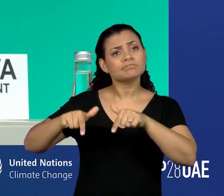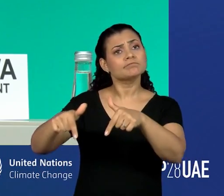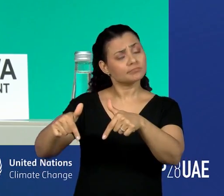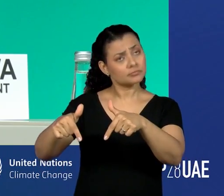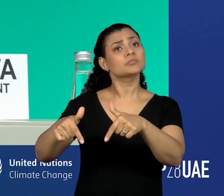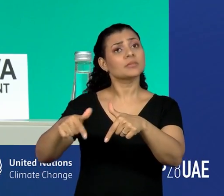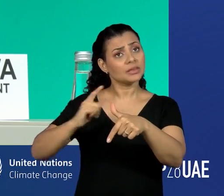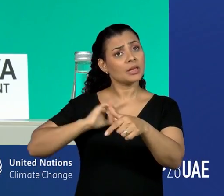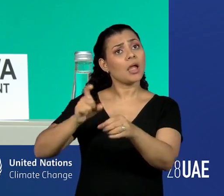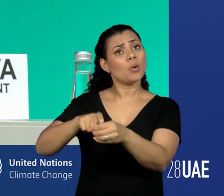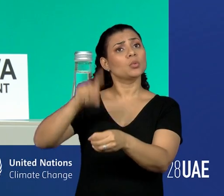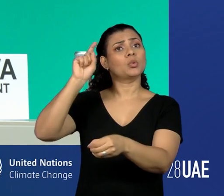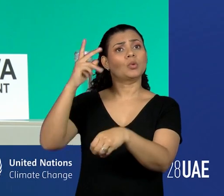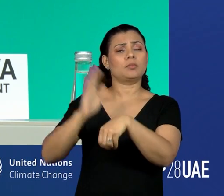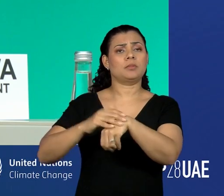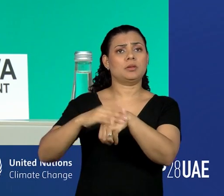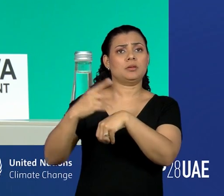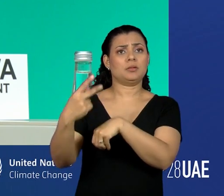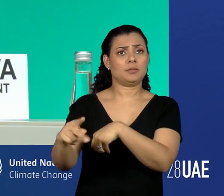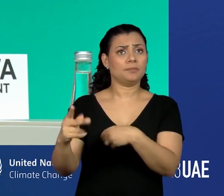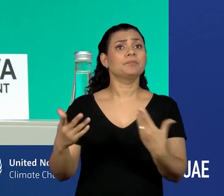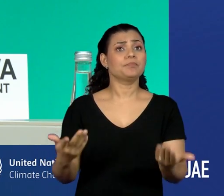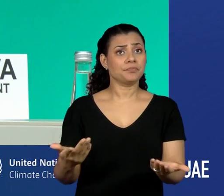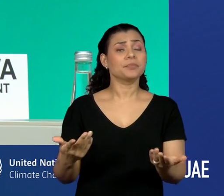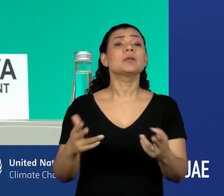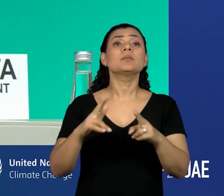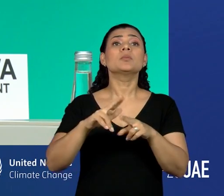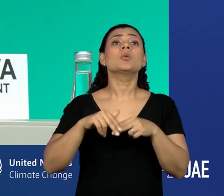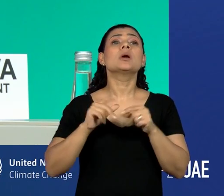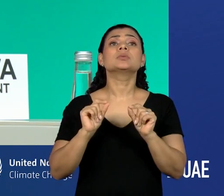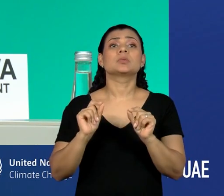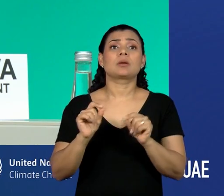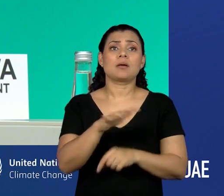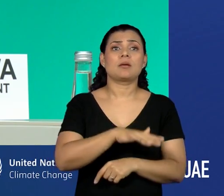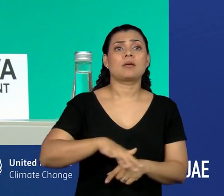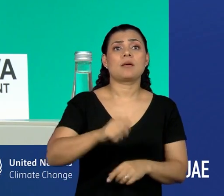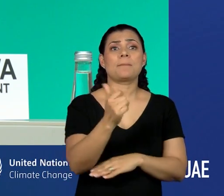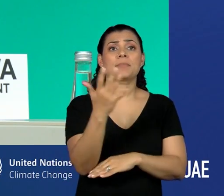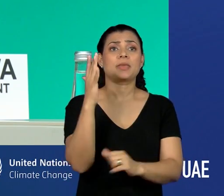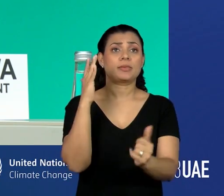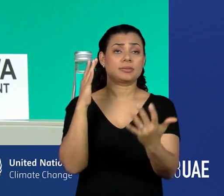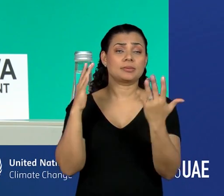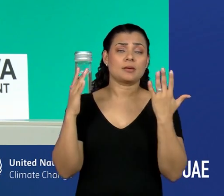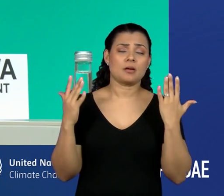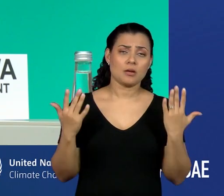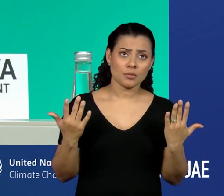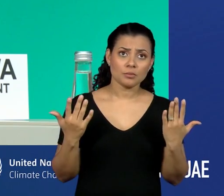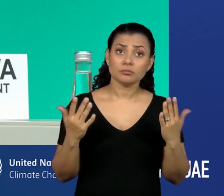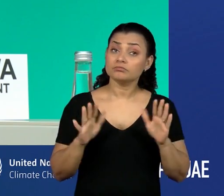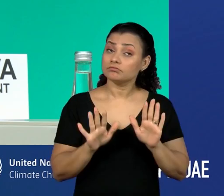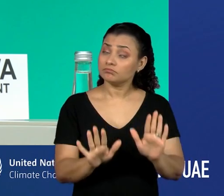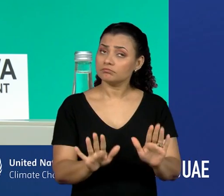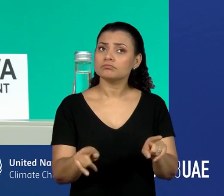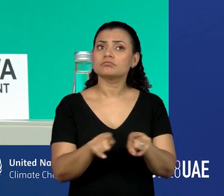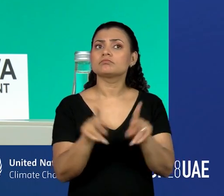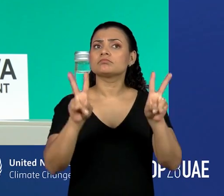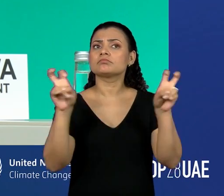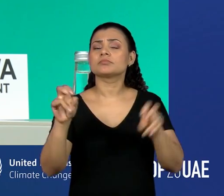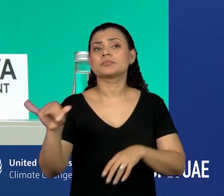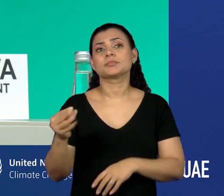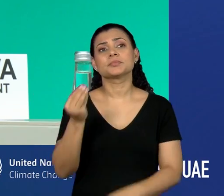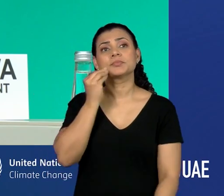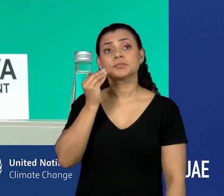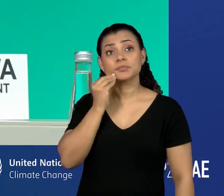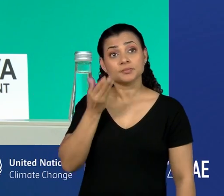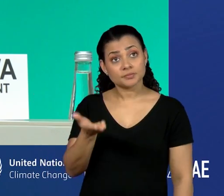toda a autonomia em relação aos aspectos de natureza ambiental. Em relação à questão de